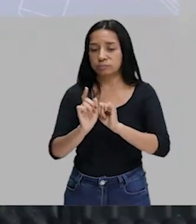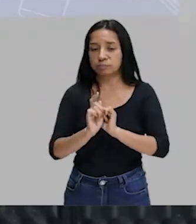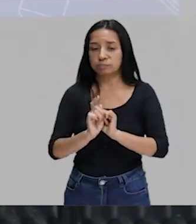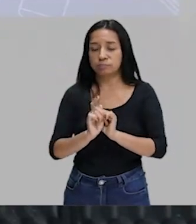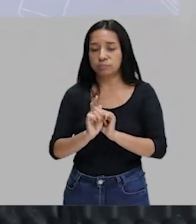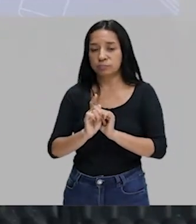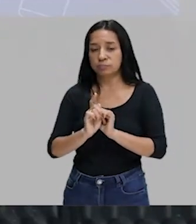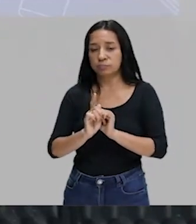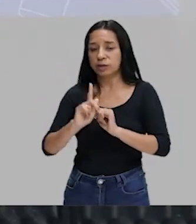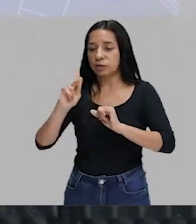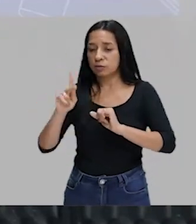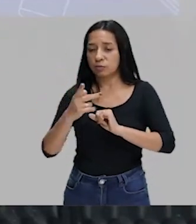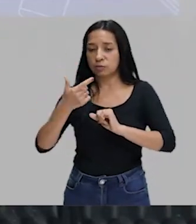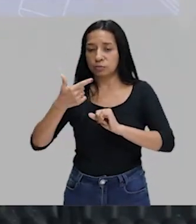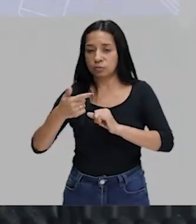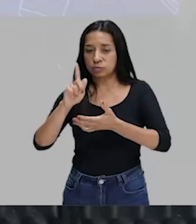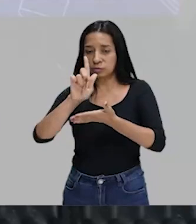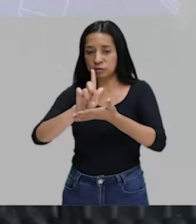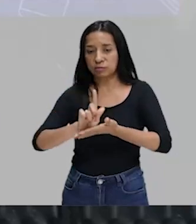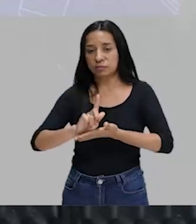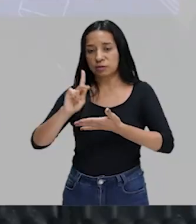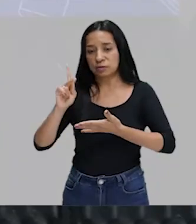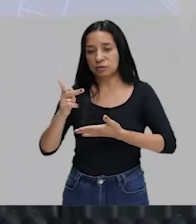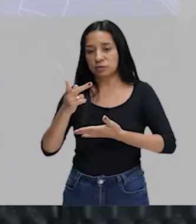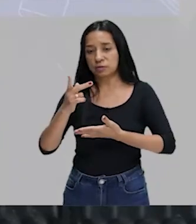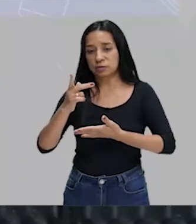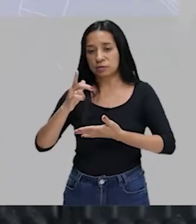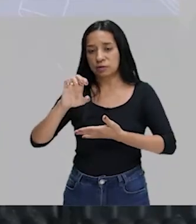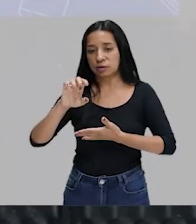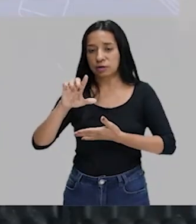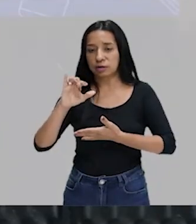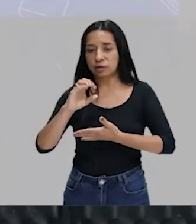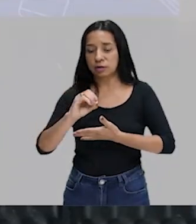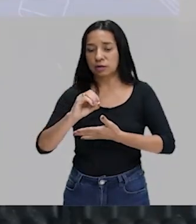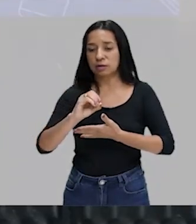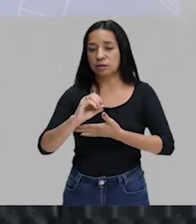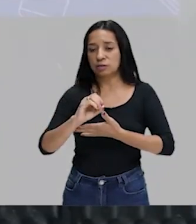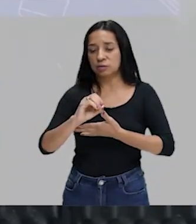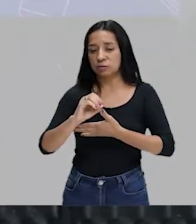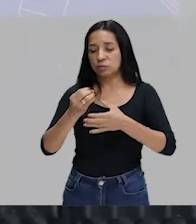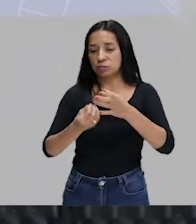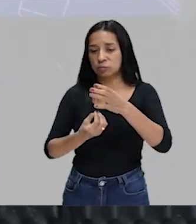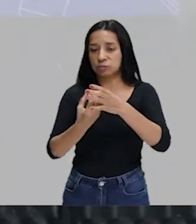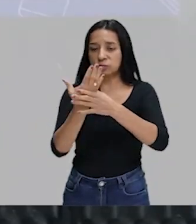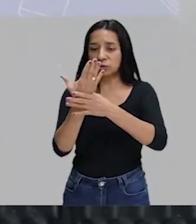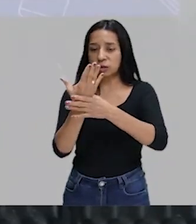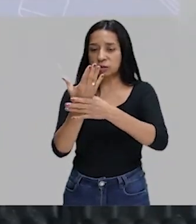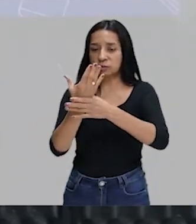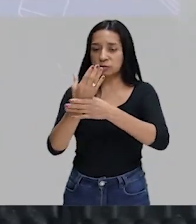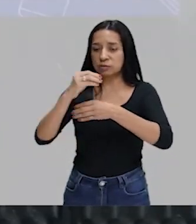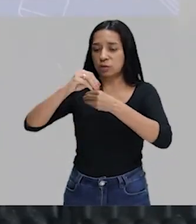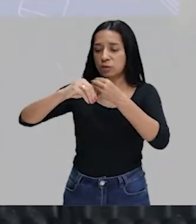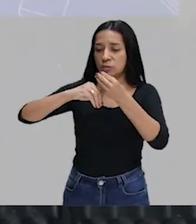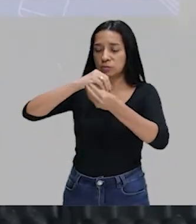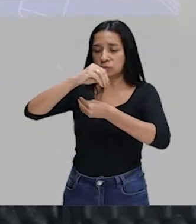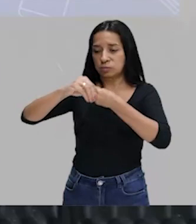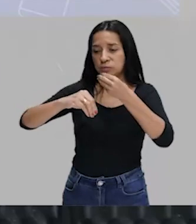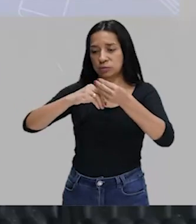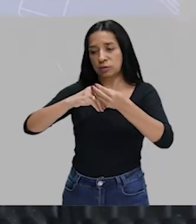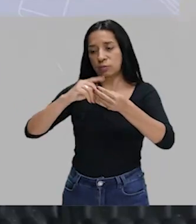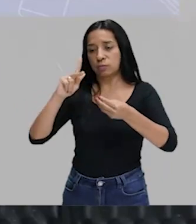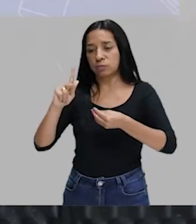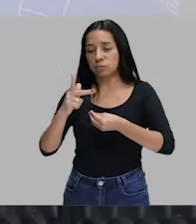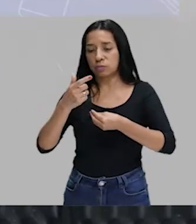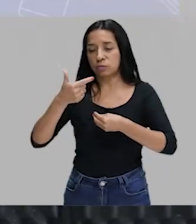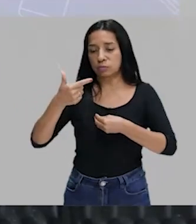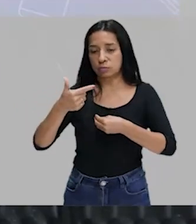e hélio. Não, o hélio ele nasce do processo de fusão, né, que acontece ali com o hidrogênio,